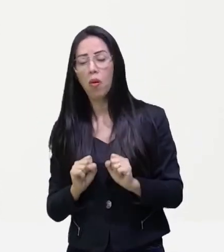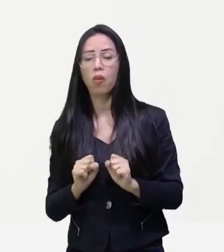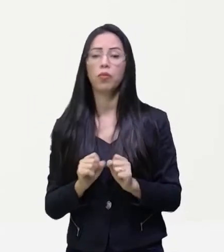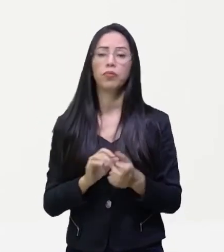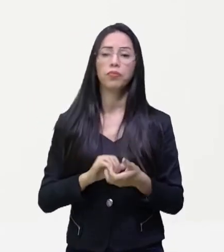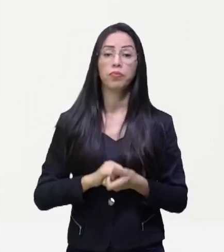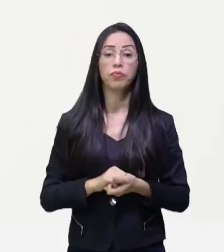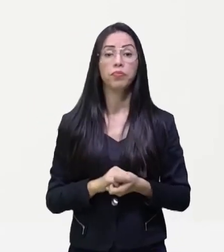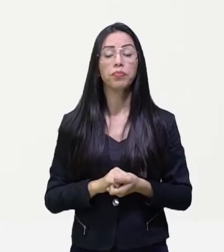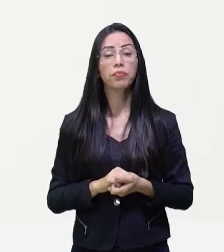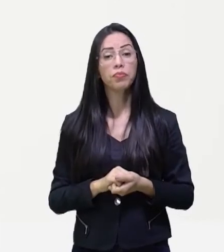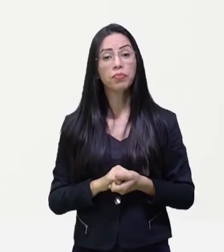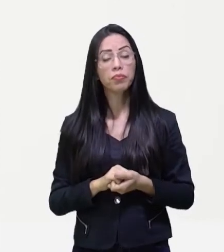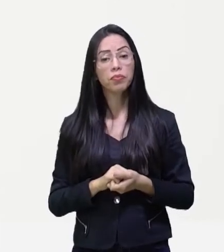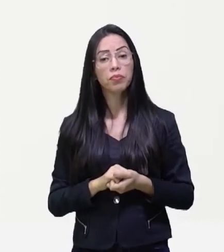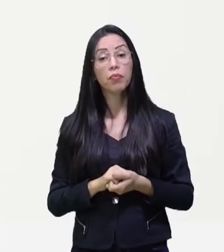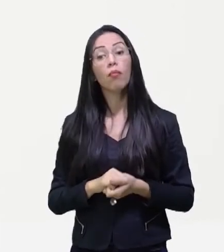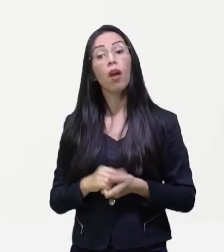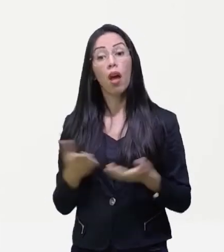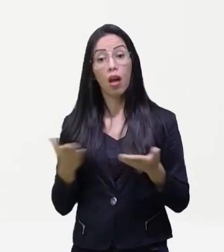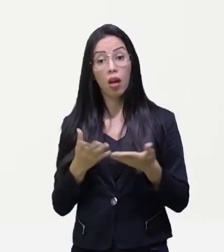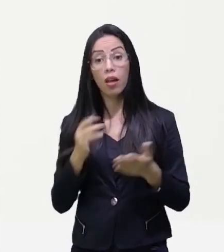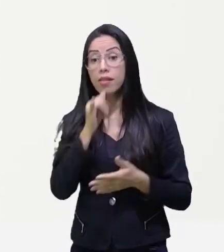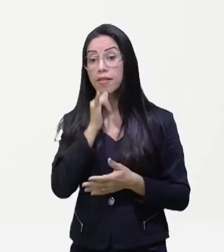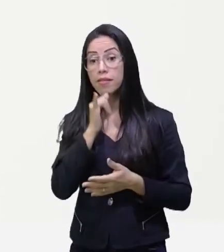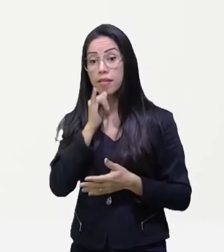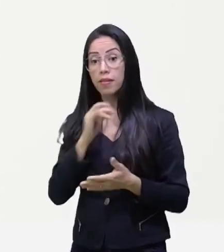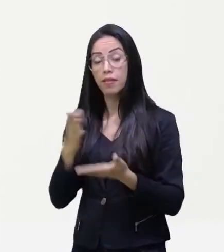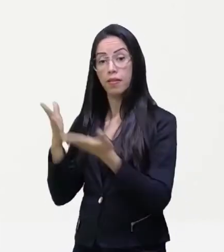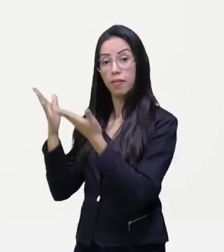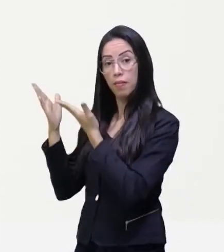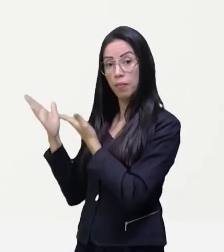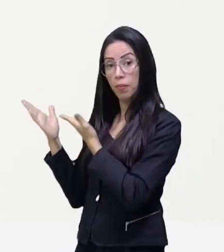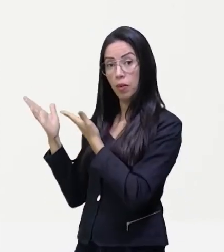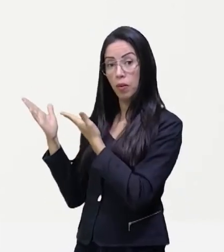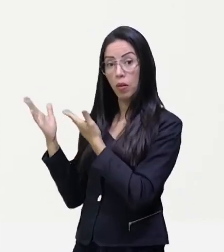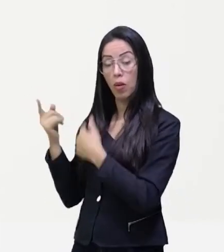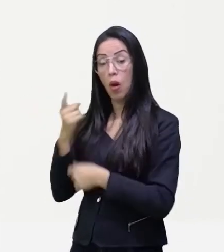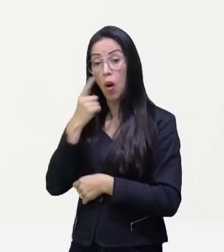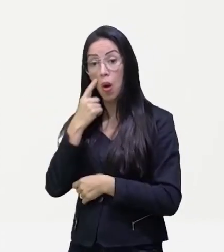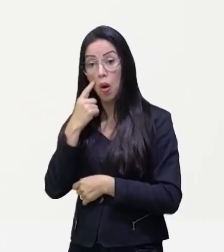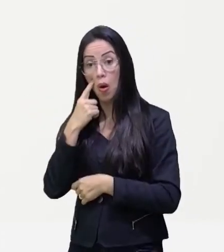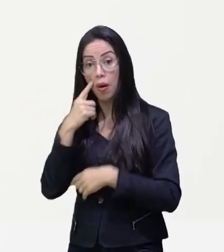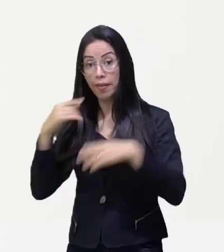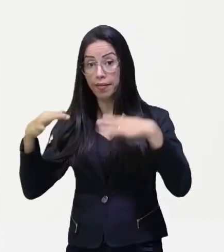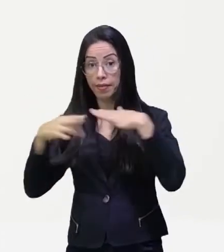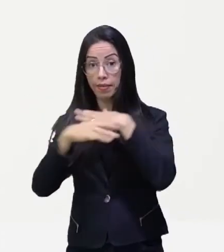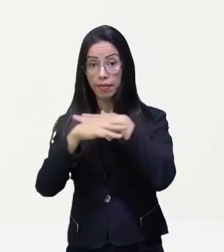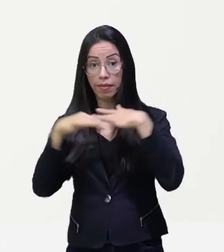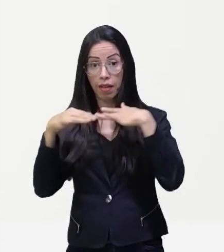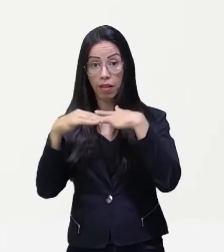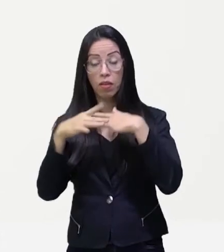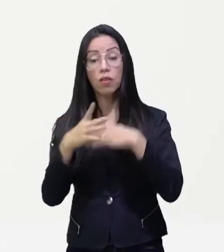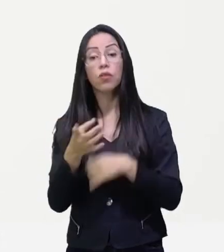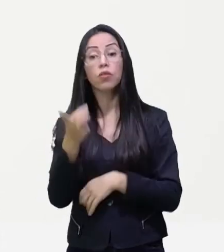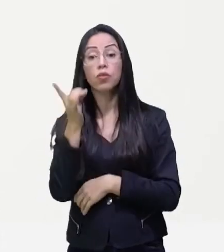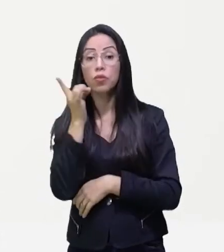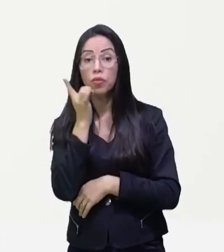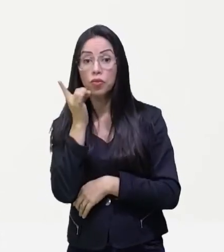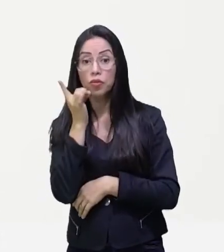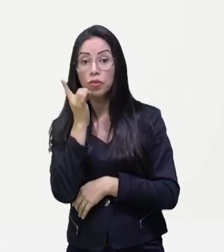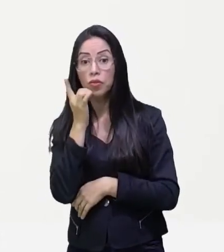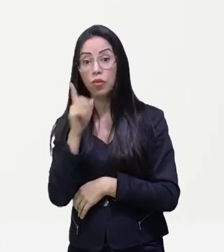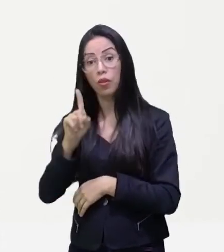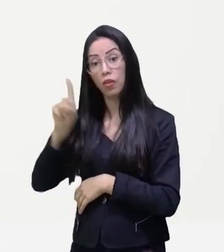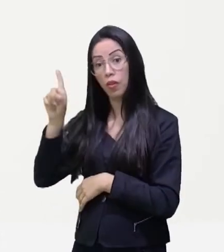momento. Vamos ver aqui esse exemplo. Cidade e data. Olha aí, ó. Belo